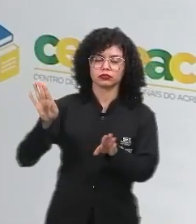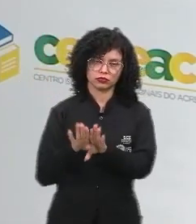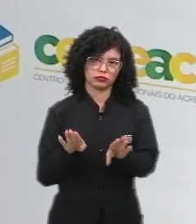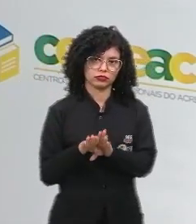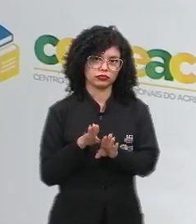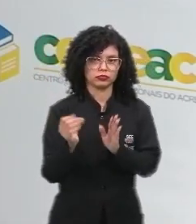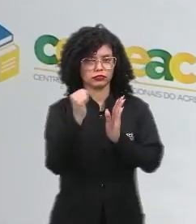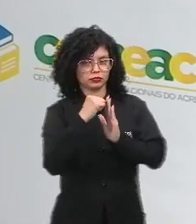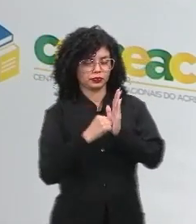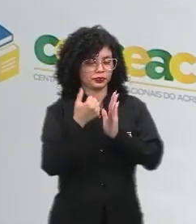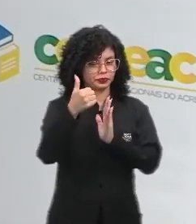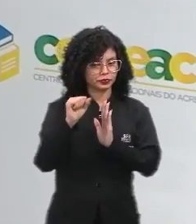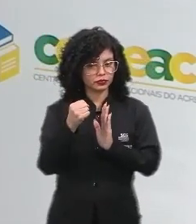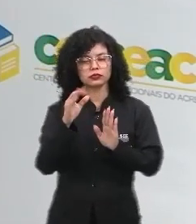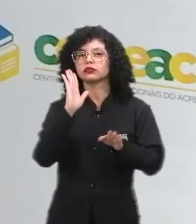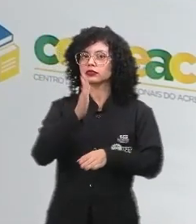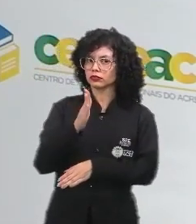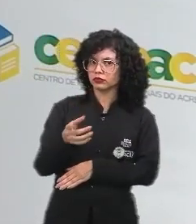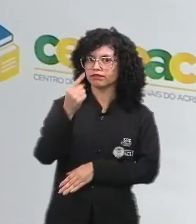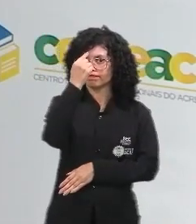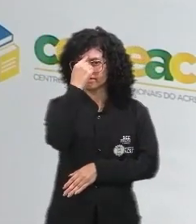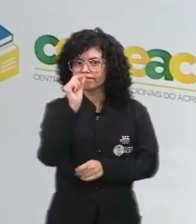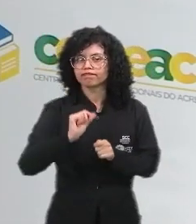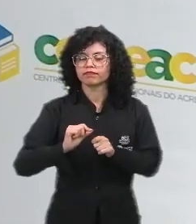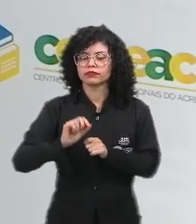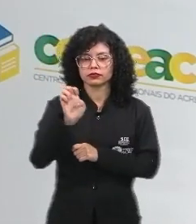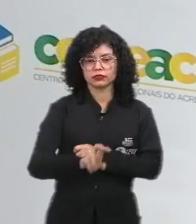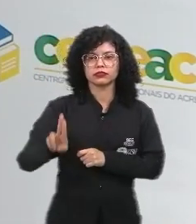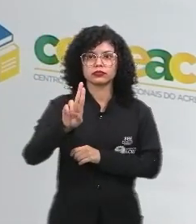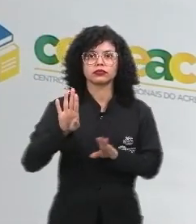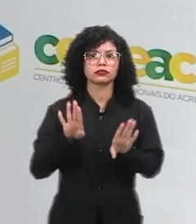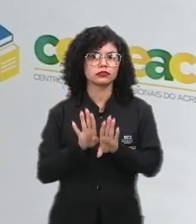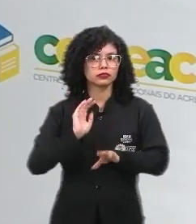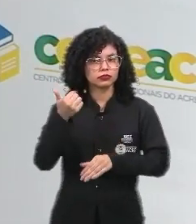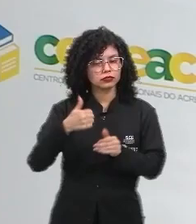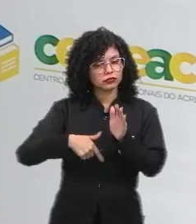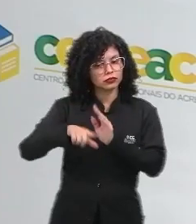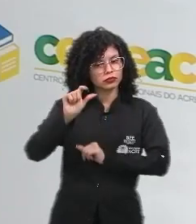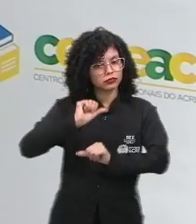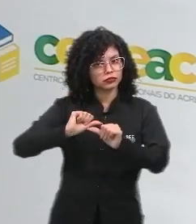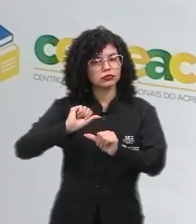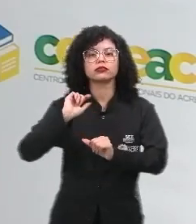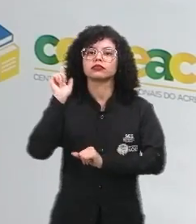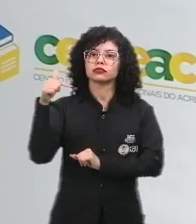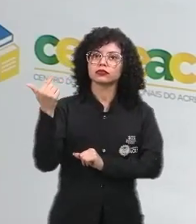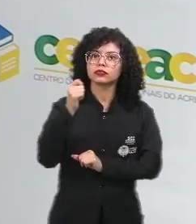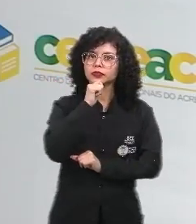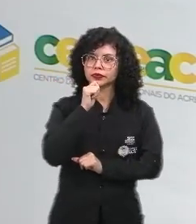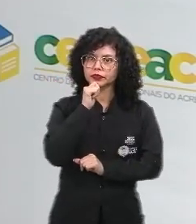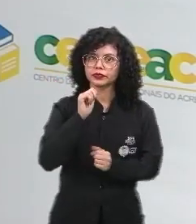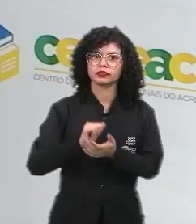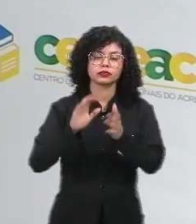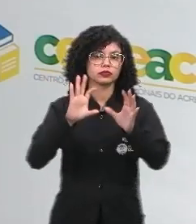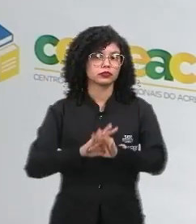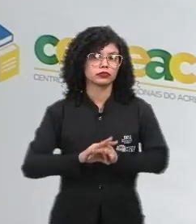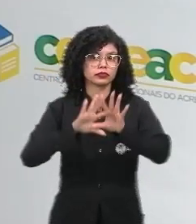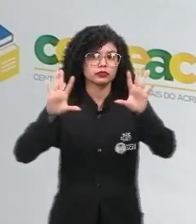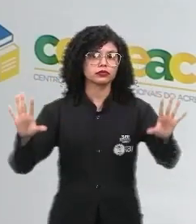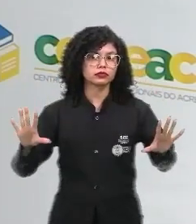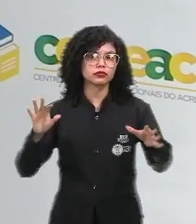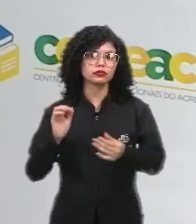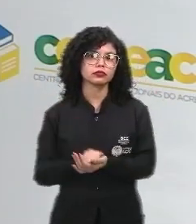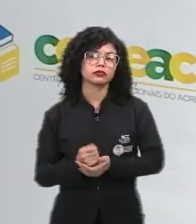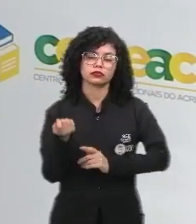século XVIII já fazia a cabeça dos europeus, e também uma outra ideologia, que é o liberalismo. O